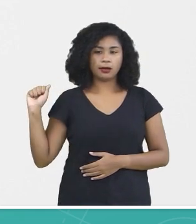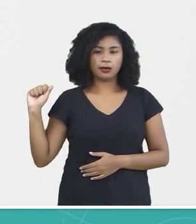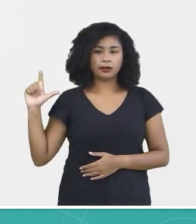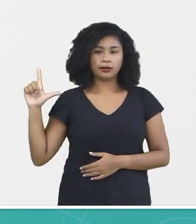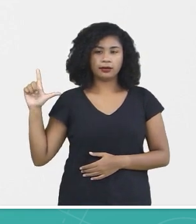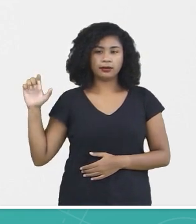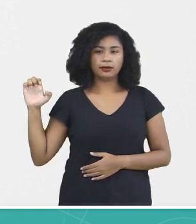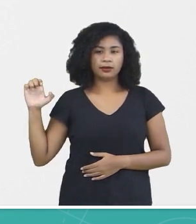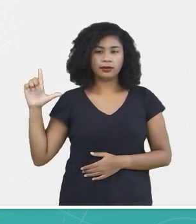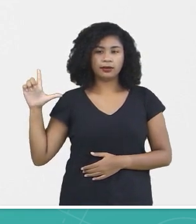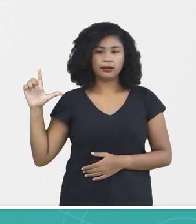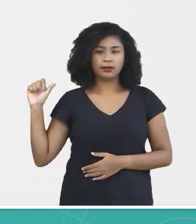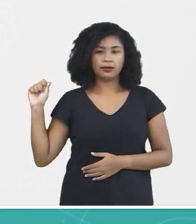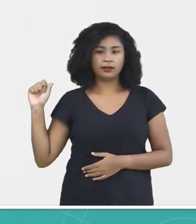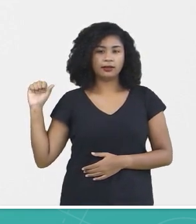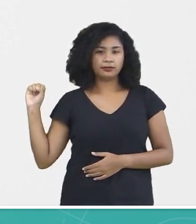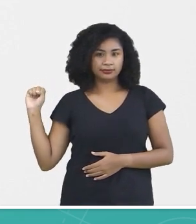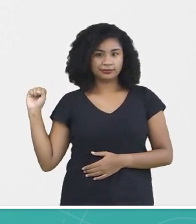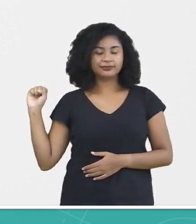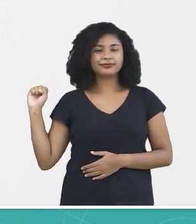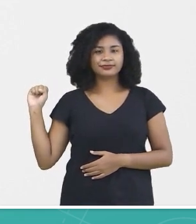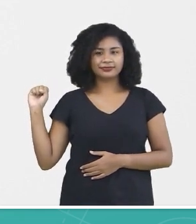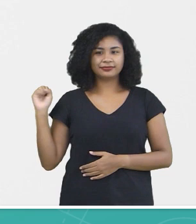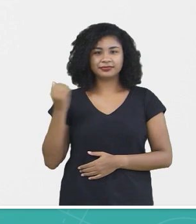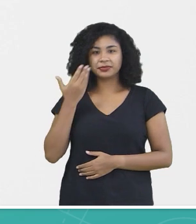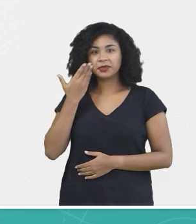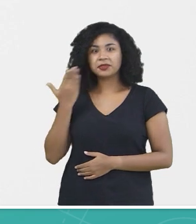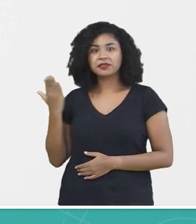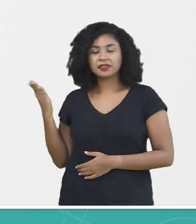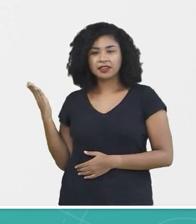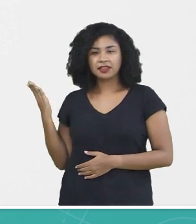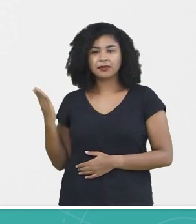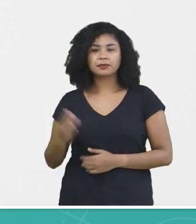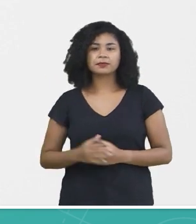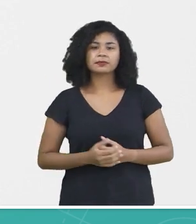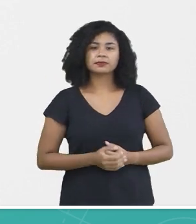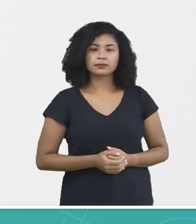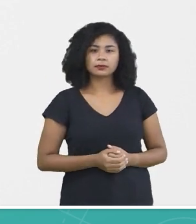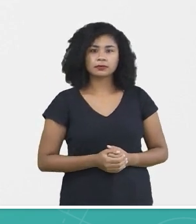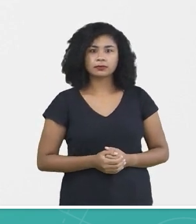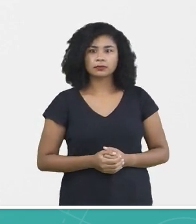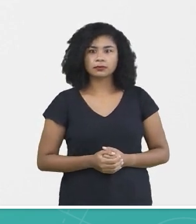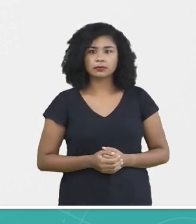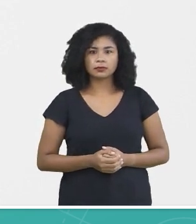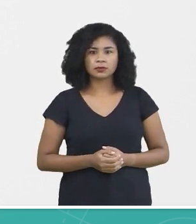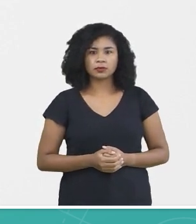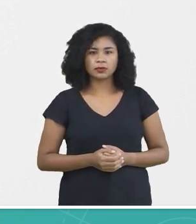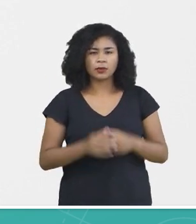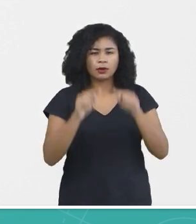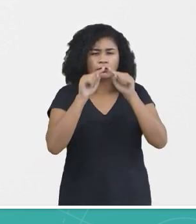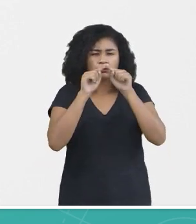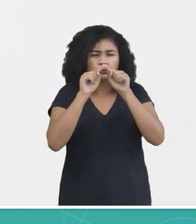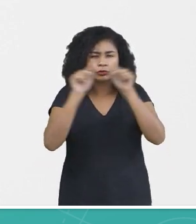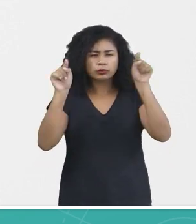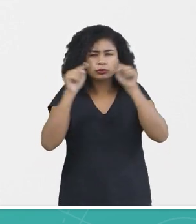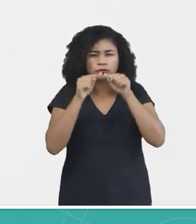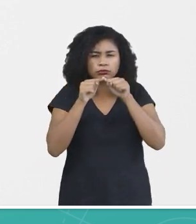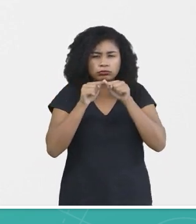posso definir, ó, retas paralelas, quando não tem pontos em comum, né? Mas olha aqui, vem